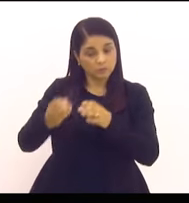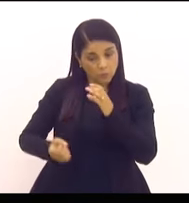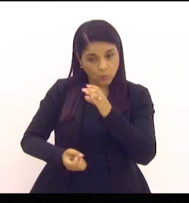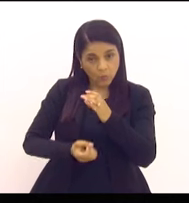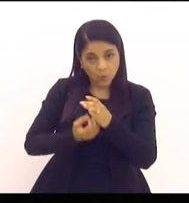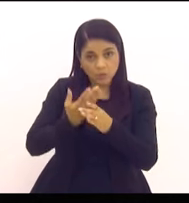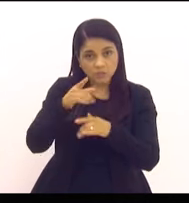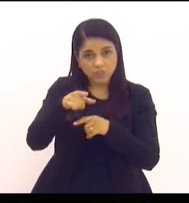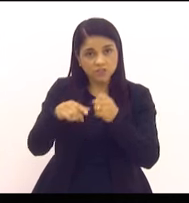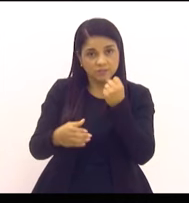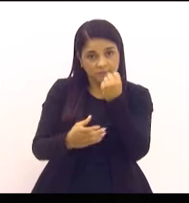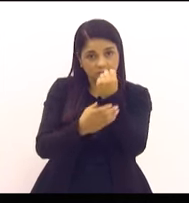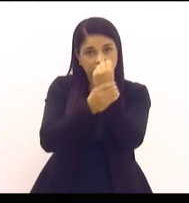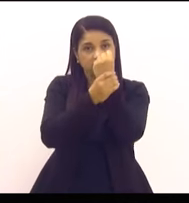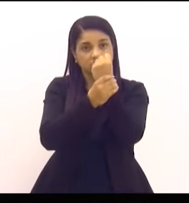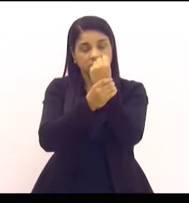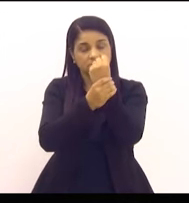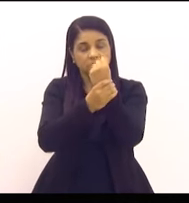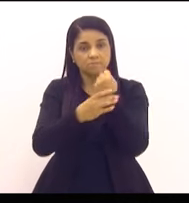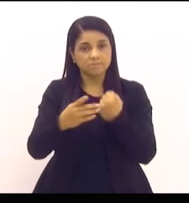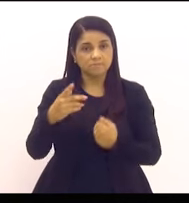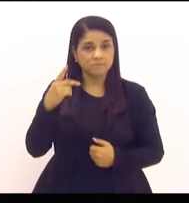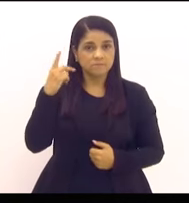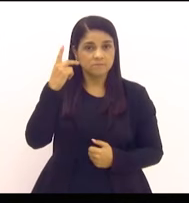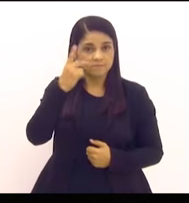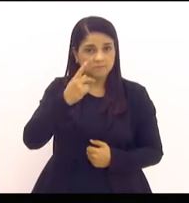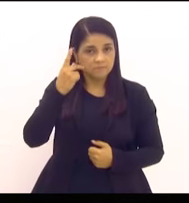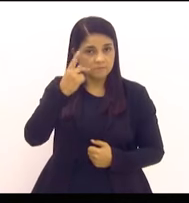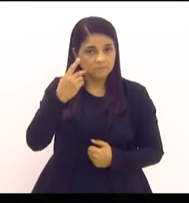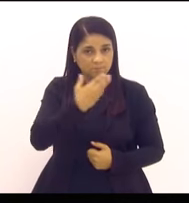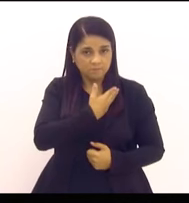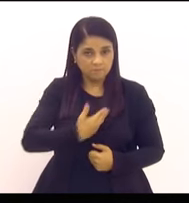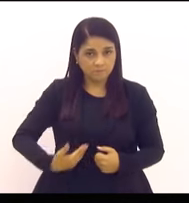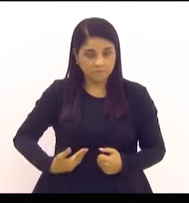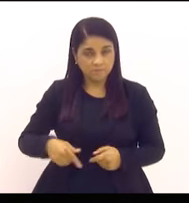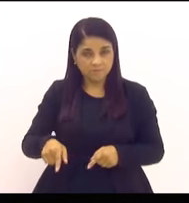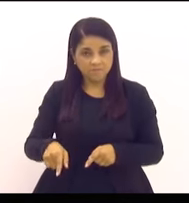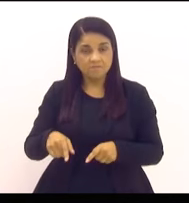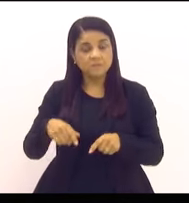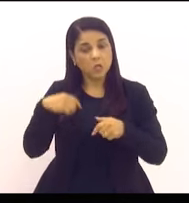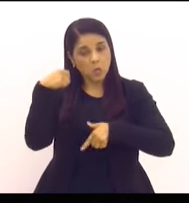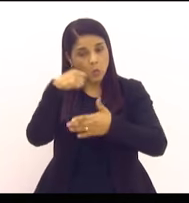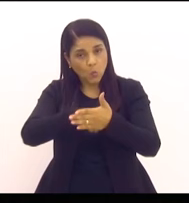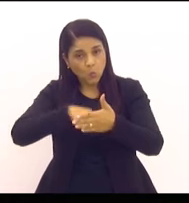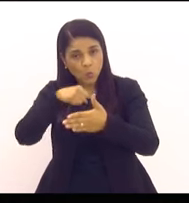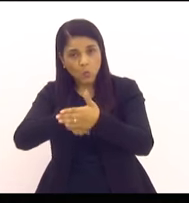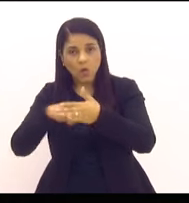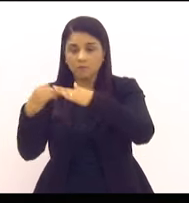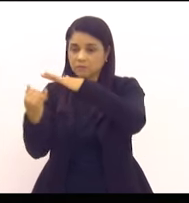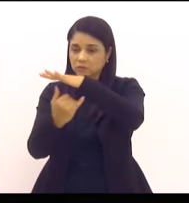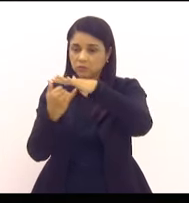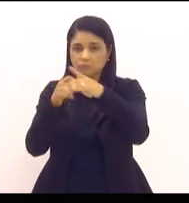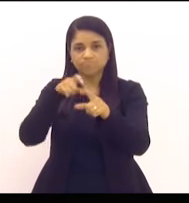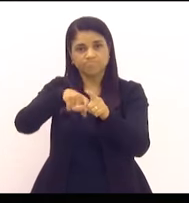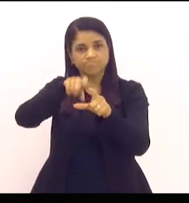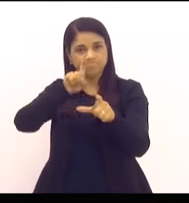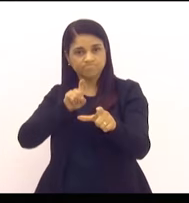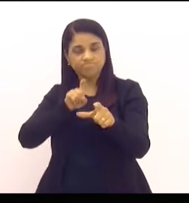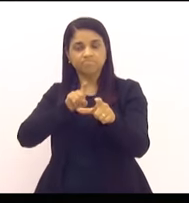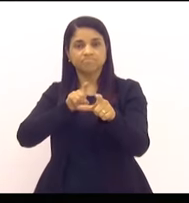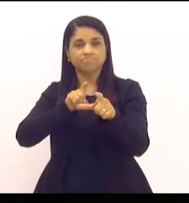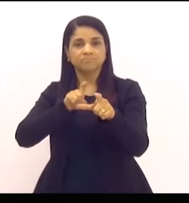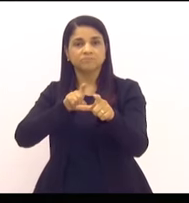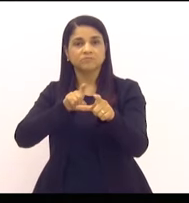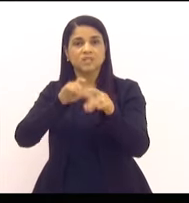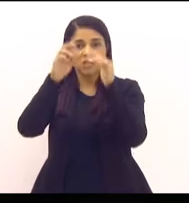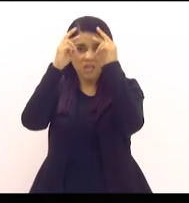na segurança pública devem lutar por uma instituição que seja autônoma, independente e